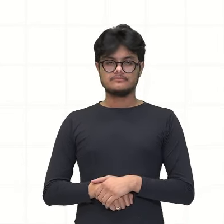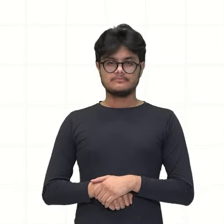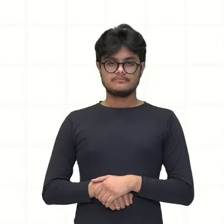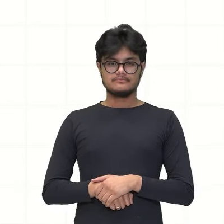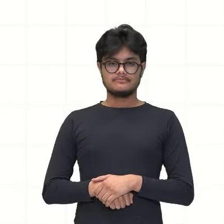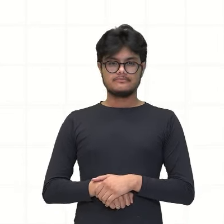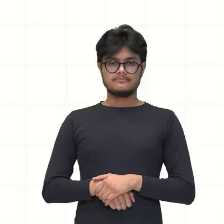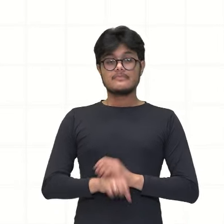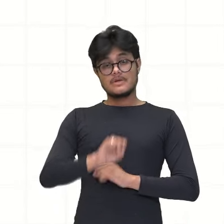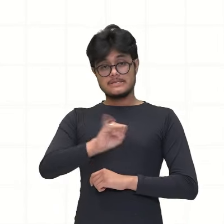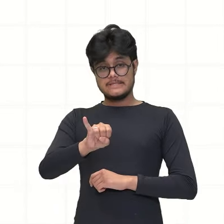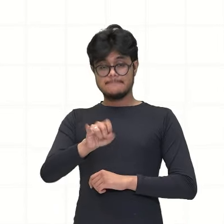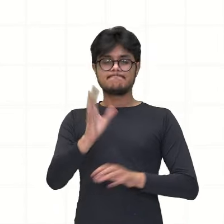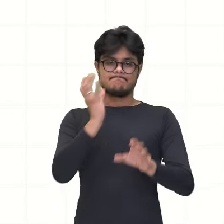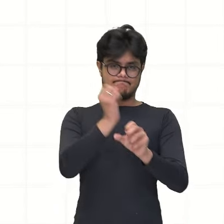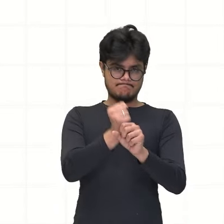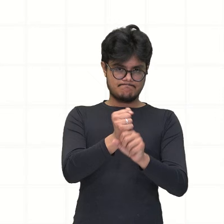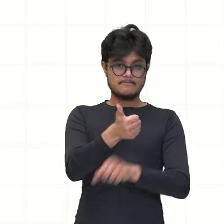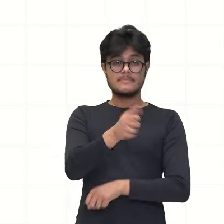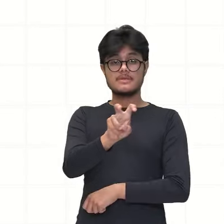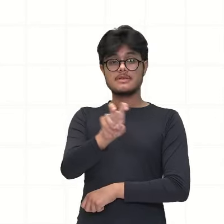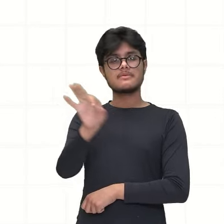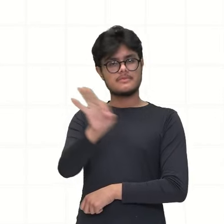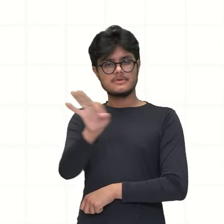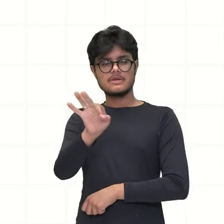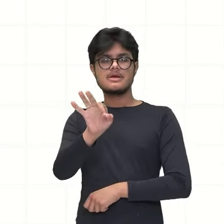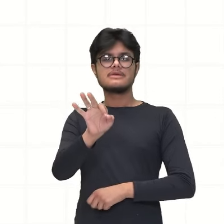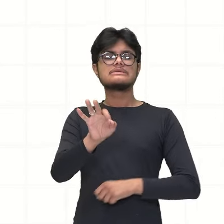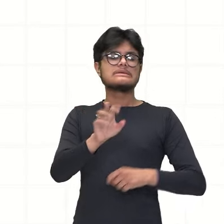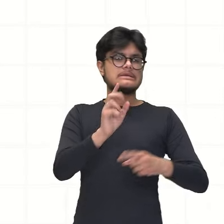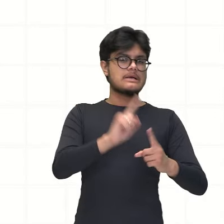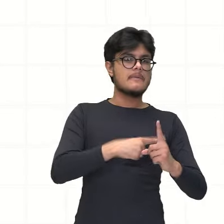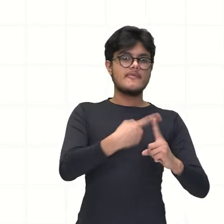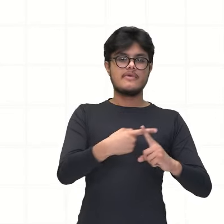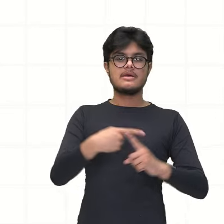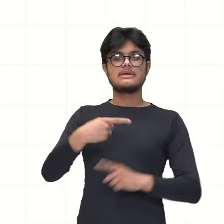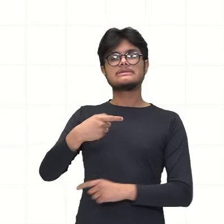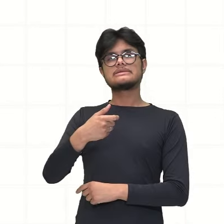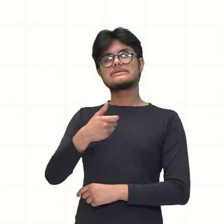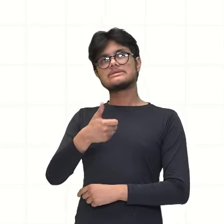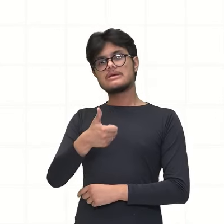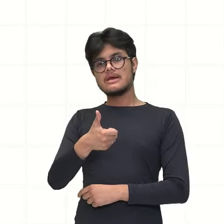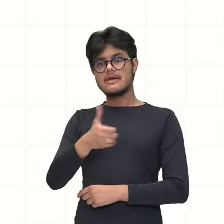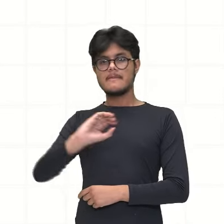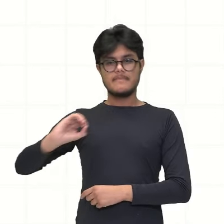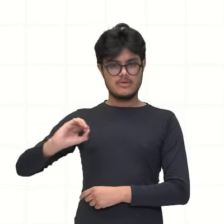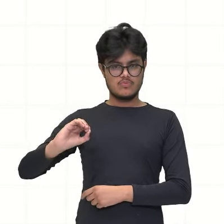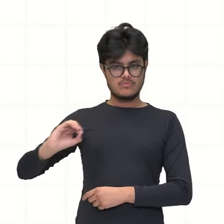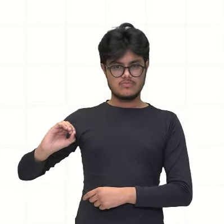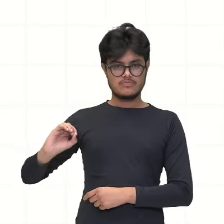uma porcentagem, eu vou sempre multiplicar essa porcentagem